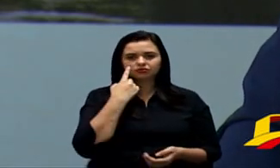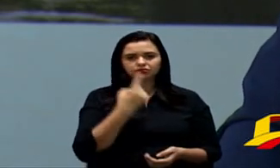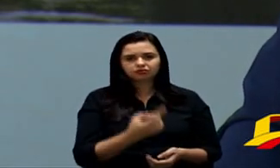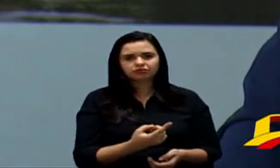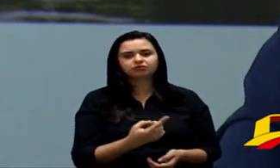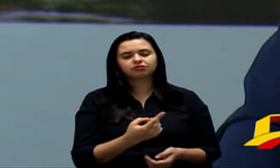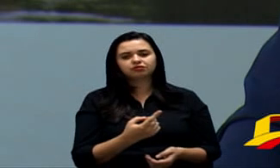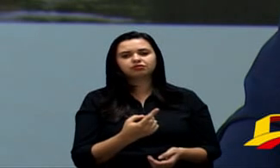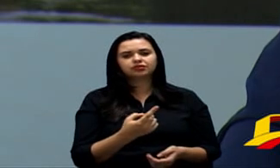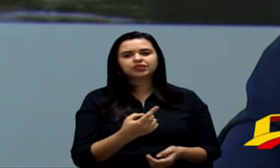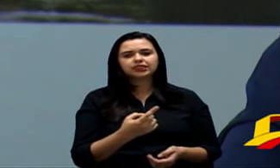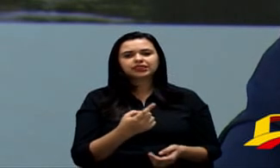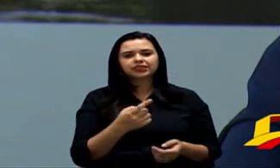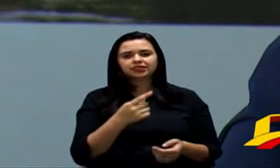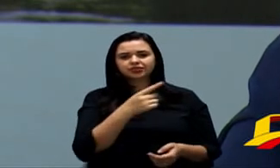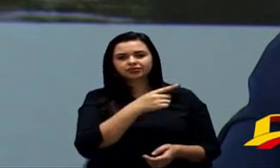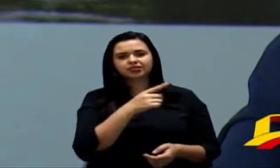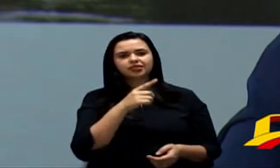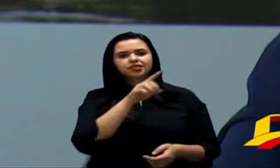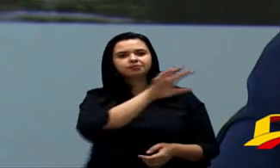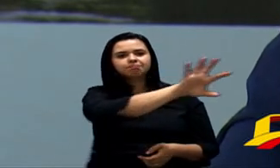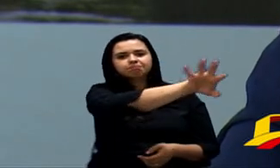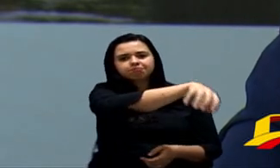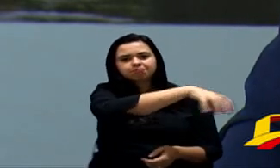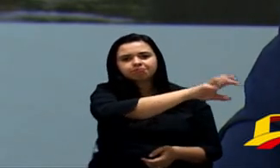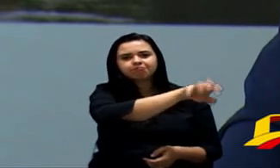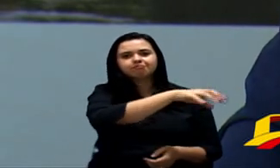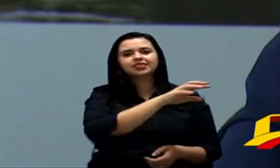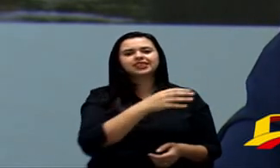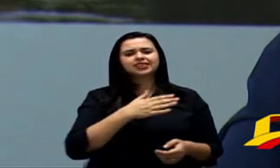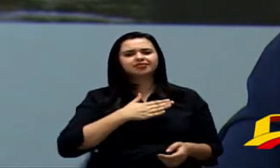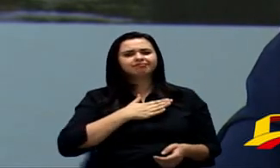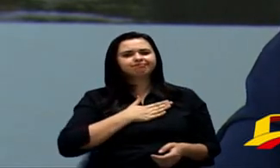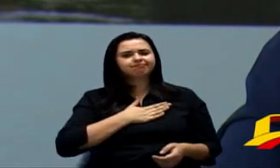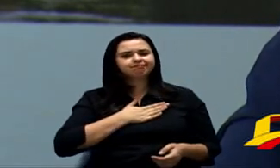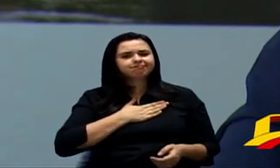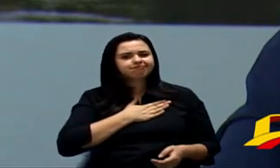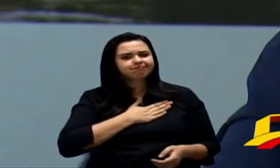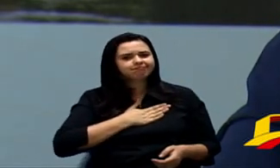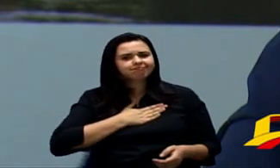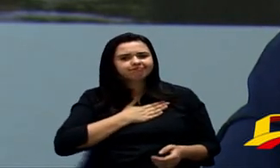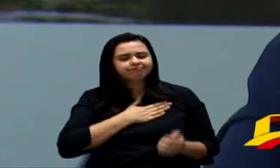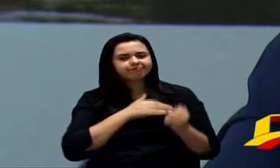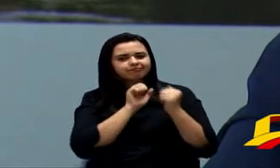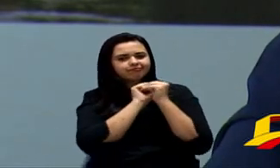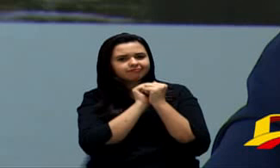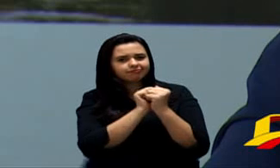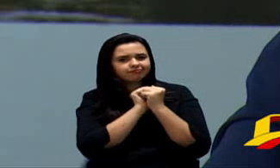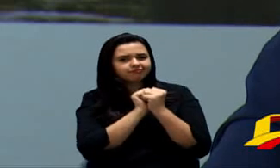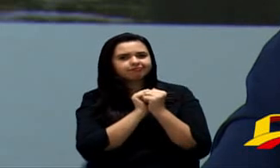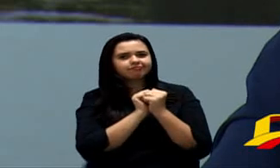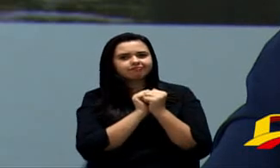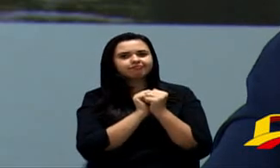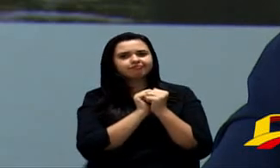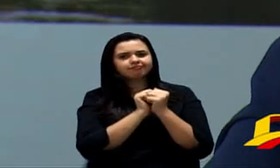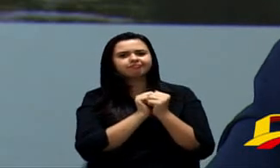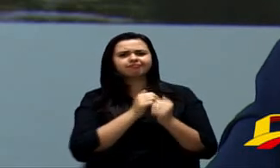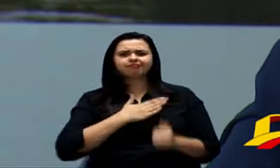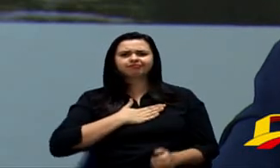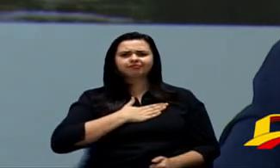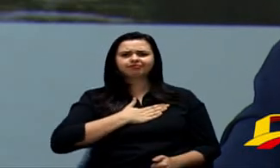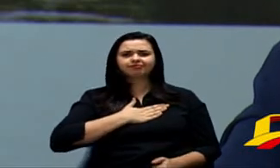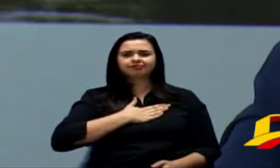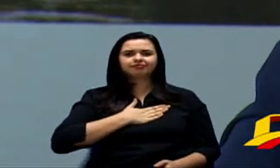Você tem a apresentação. Quando o Lucílio vê o Sandro e quando o Sandro vê ele ali, como que fica os dois, são apegados. É coisa linda. Isso foi até